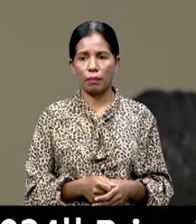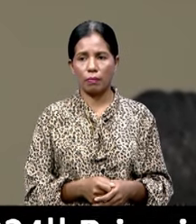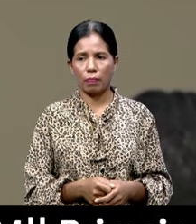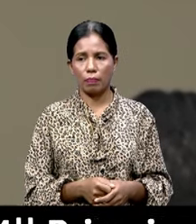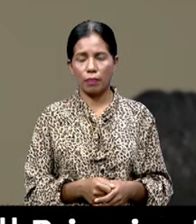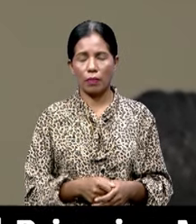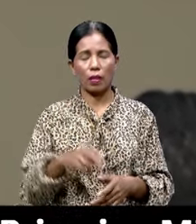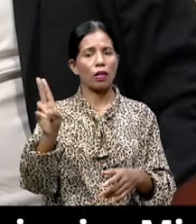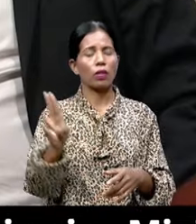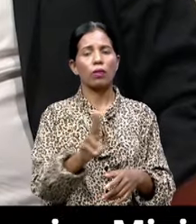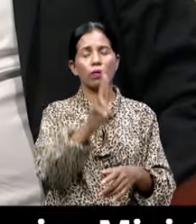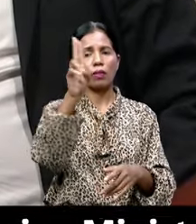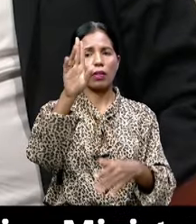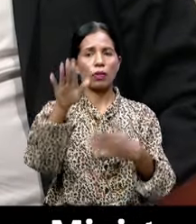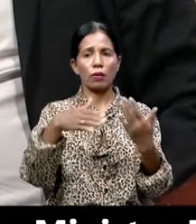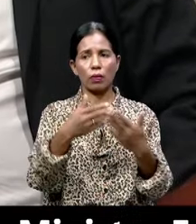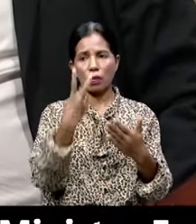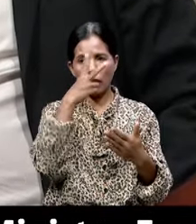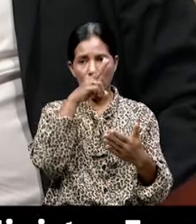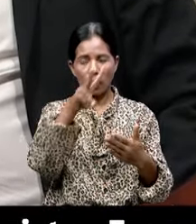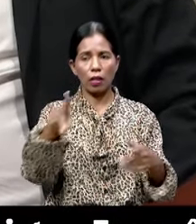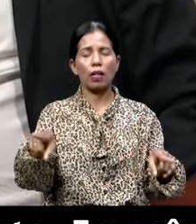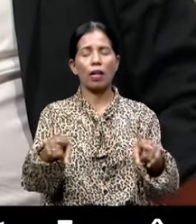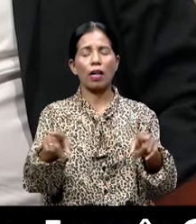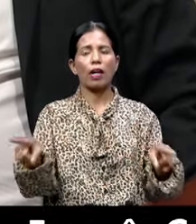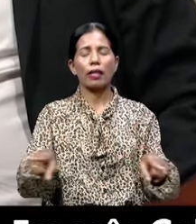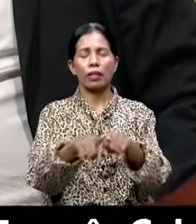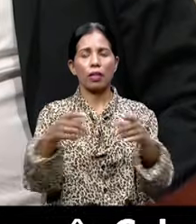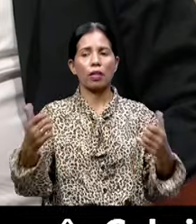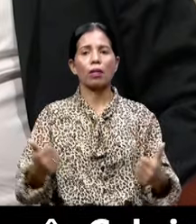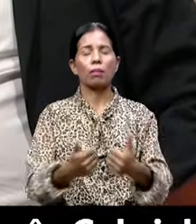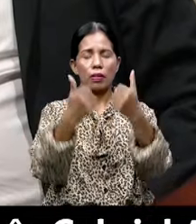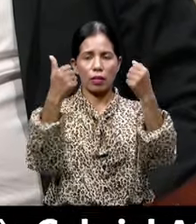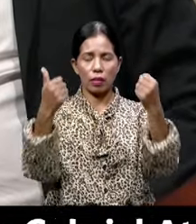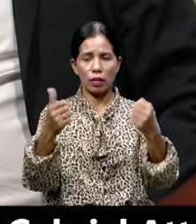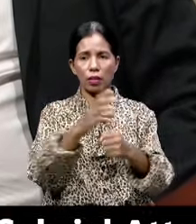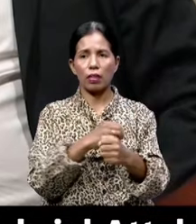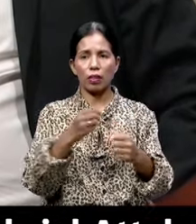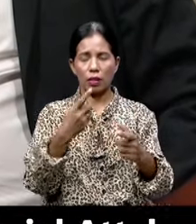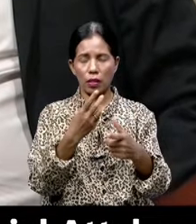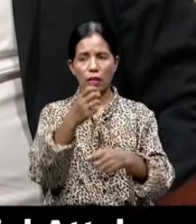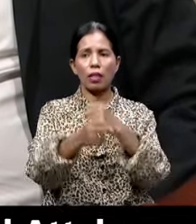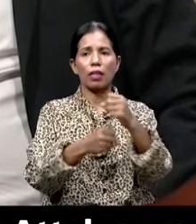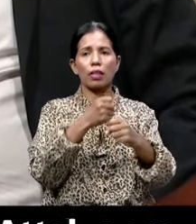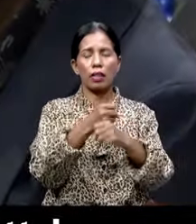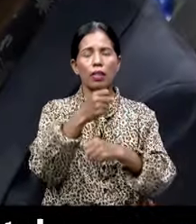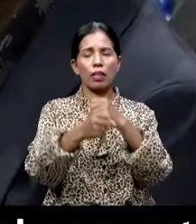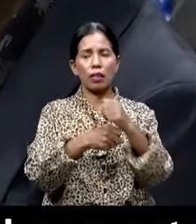E a Universidade de Sira é nessa compete malo graduados tina ne